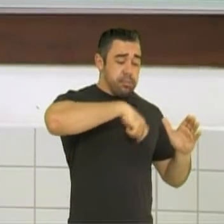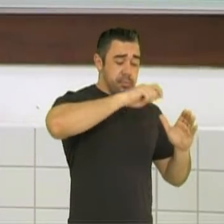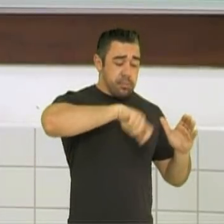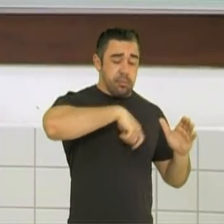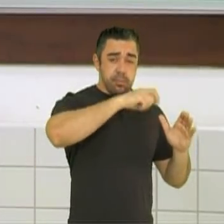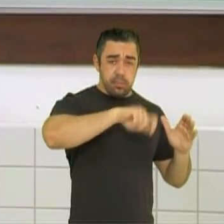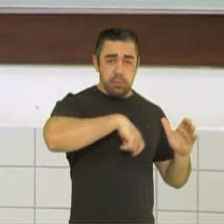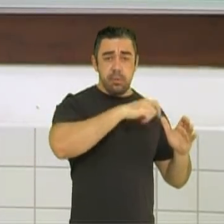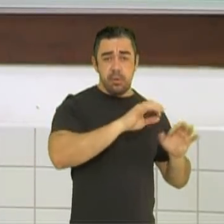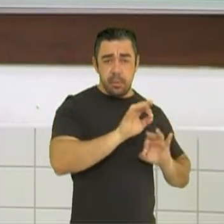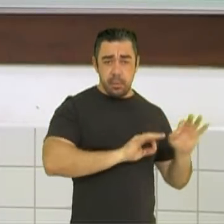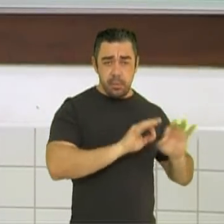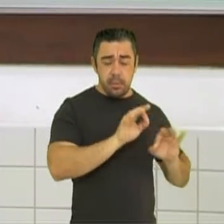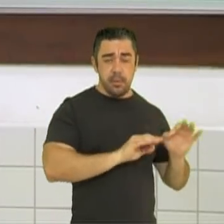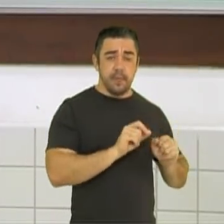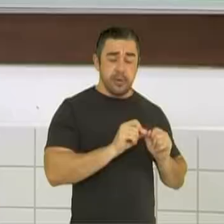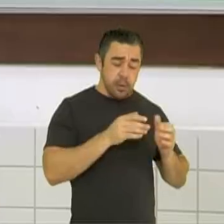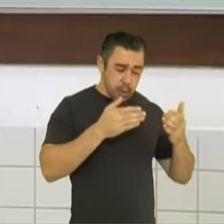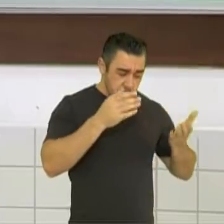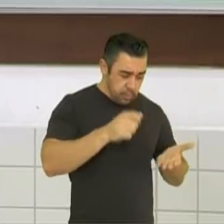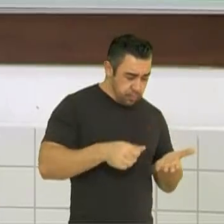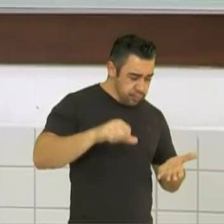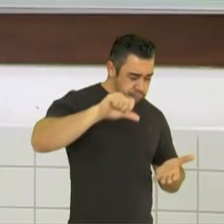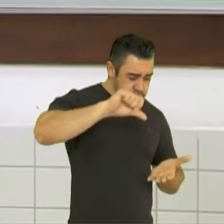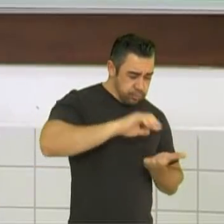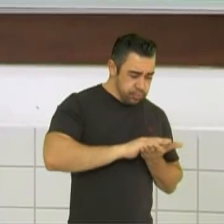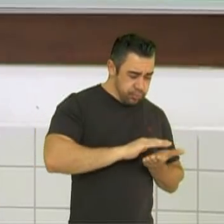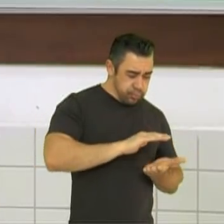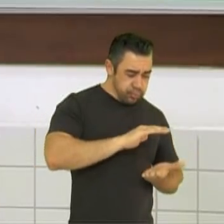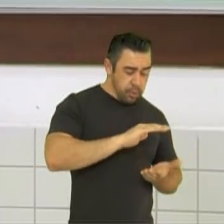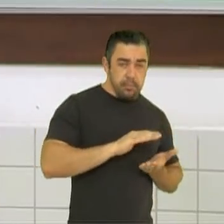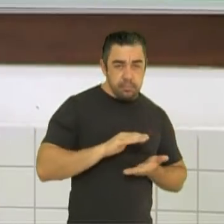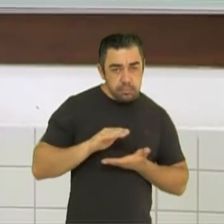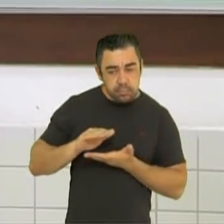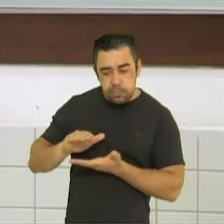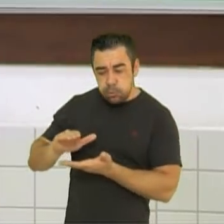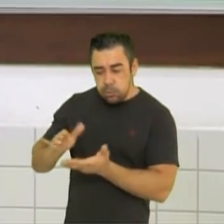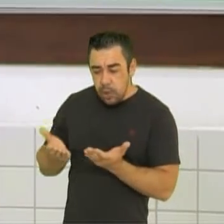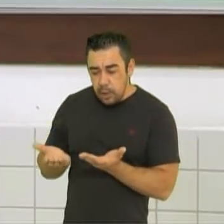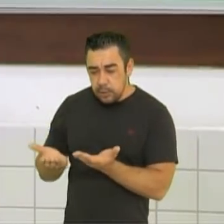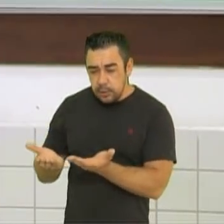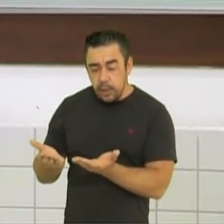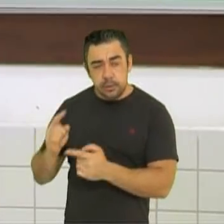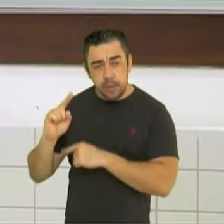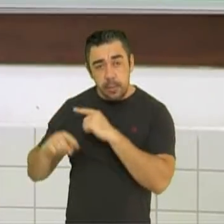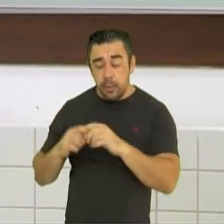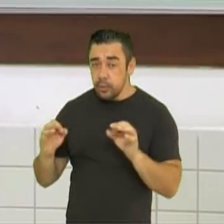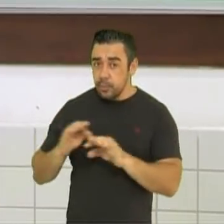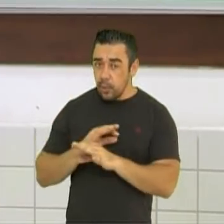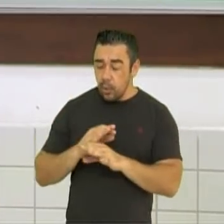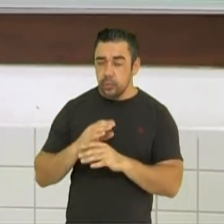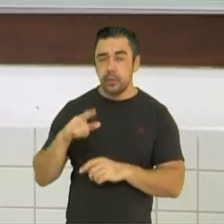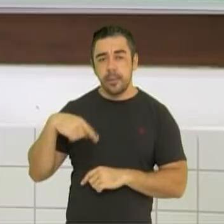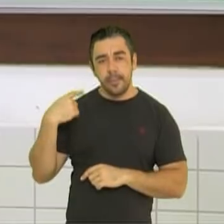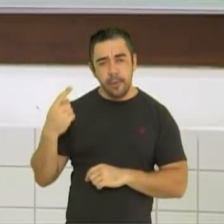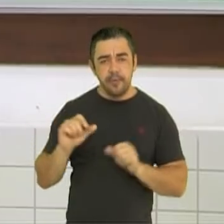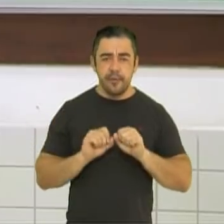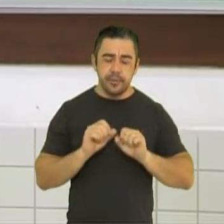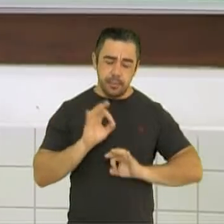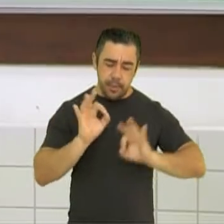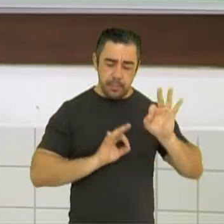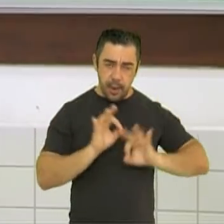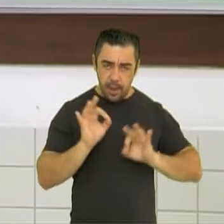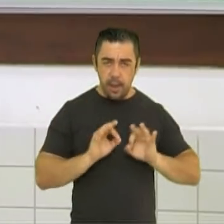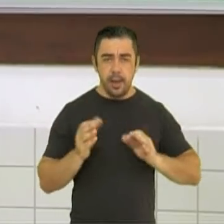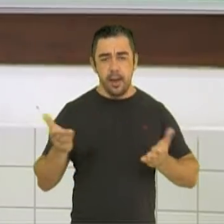na verdade você precisa começar pela estrutura, né? A massa, depois o recheio, pensando num bolo de festa, né? Um bolo confeitado. Então